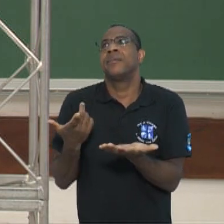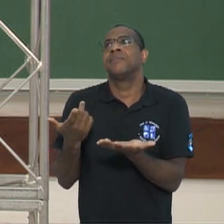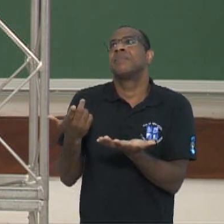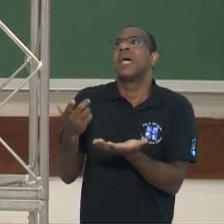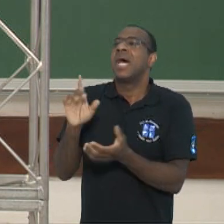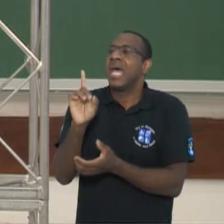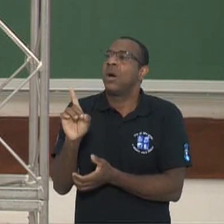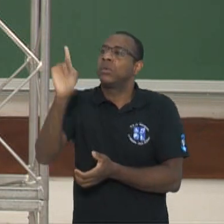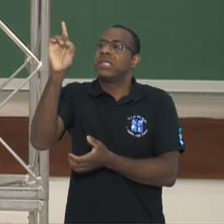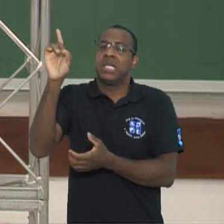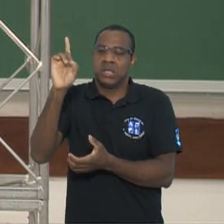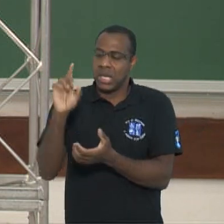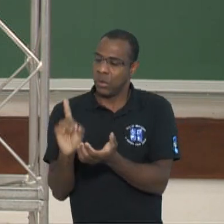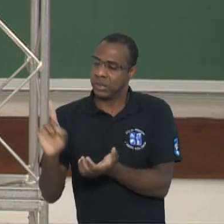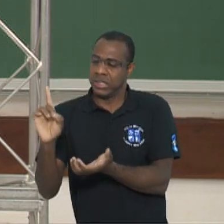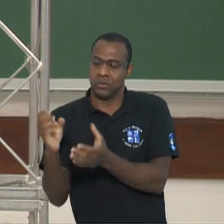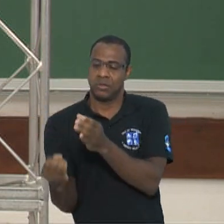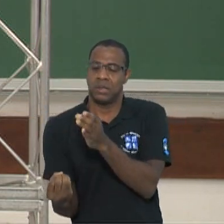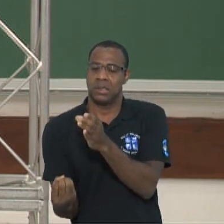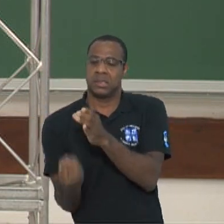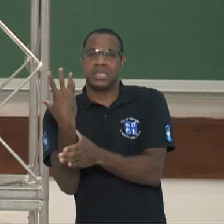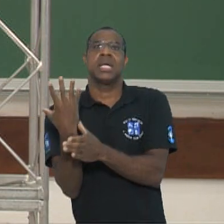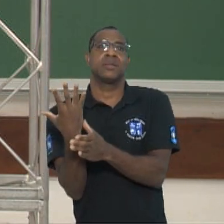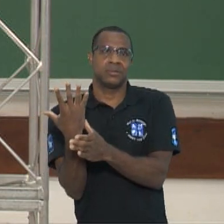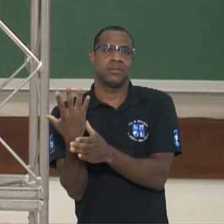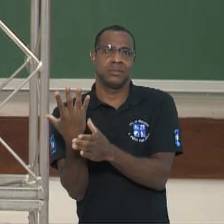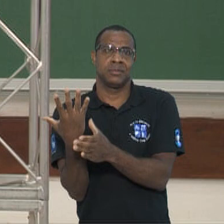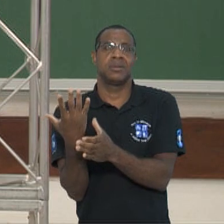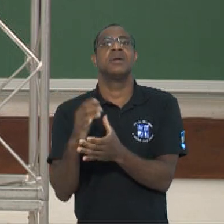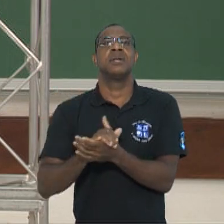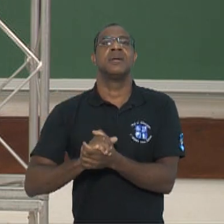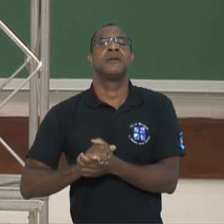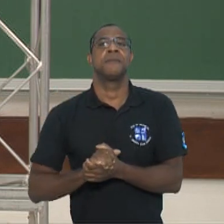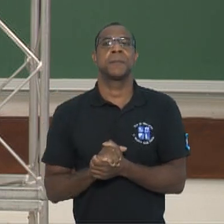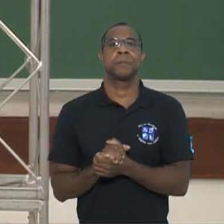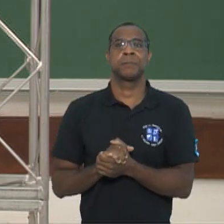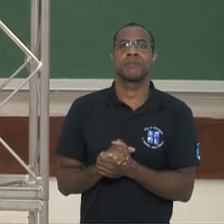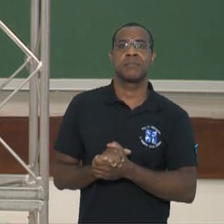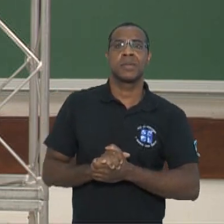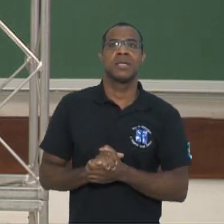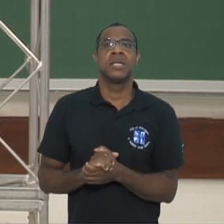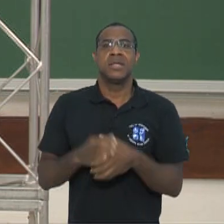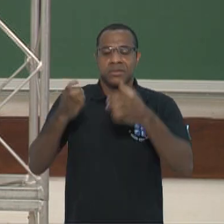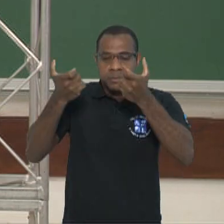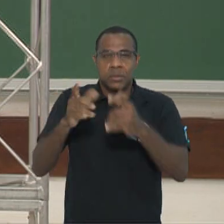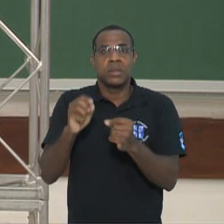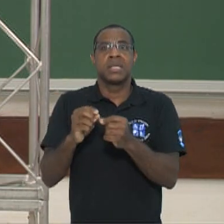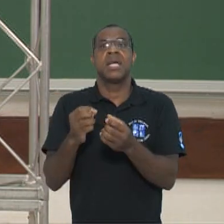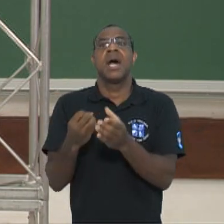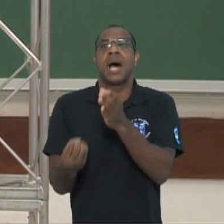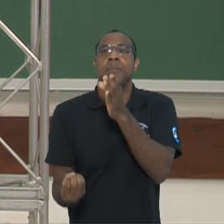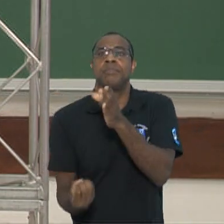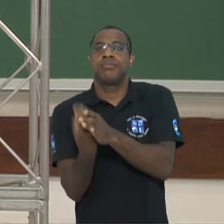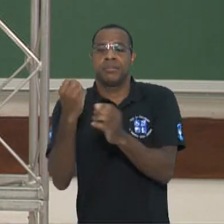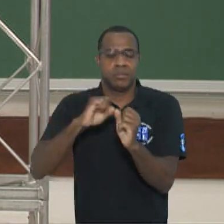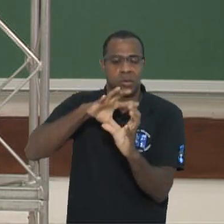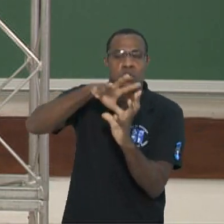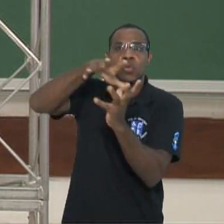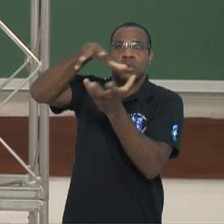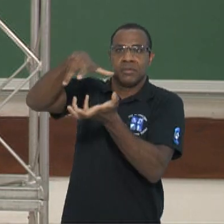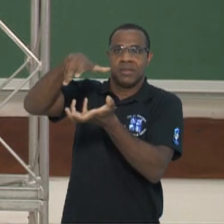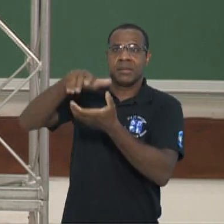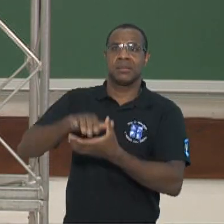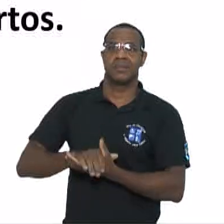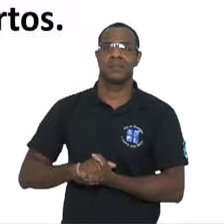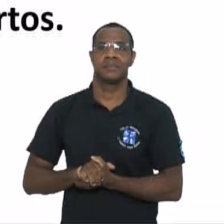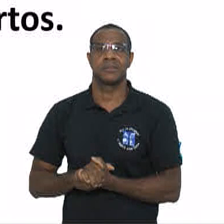né? Um criacionismo explicando a mitologia explicando a origem do universo e dos seres.